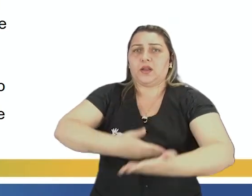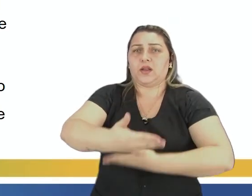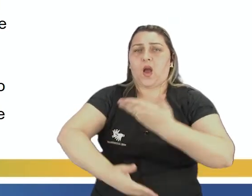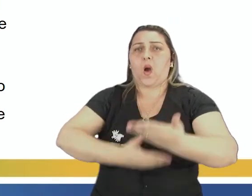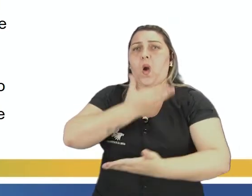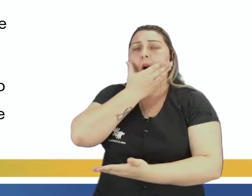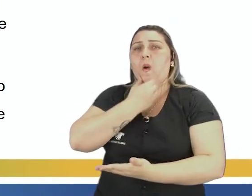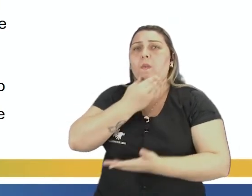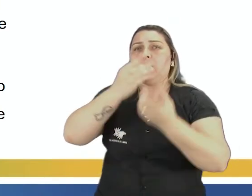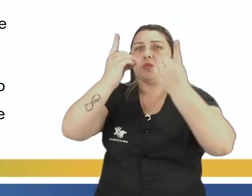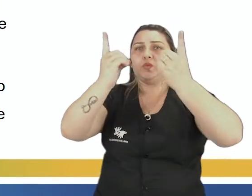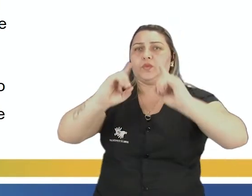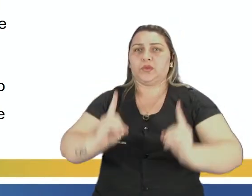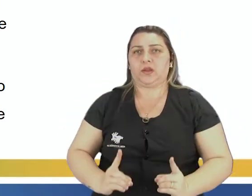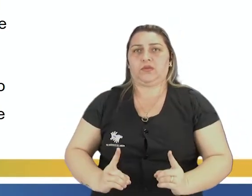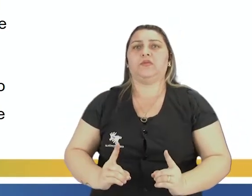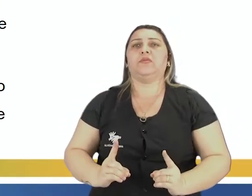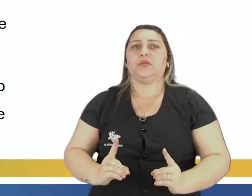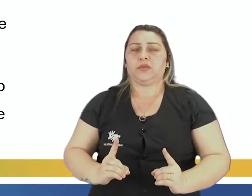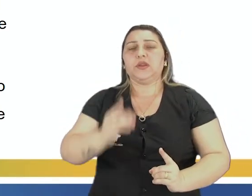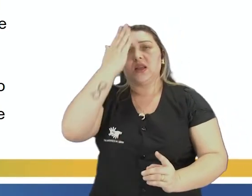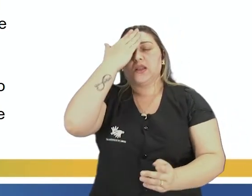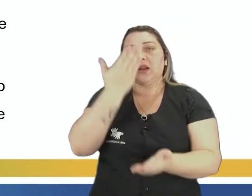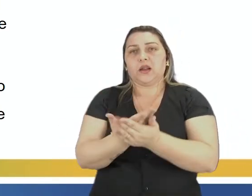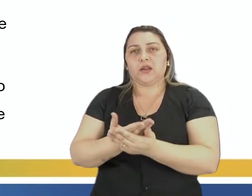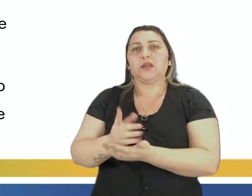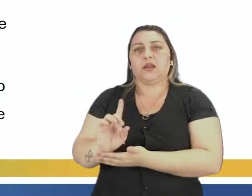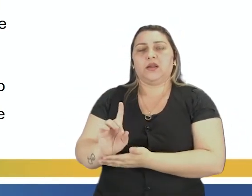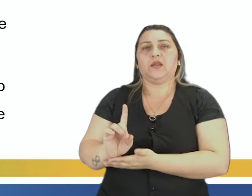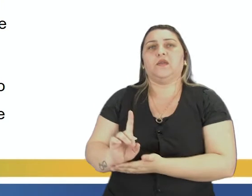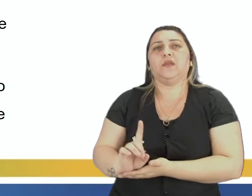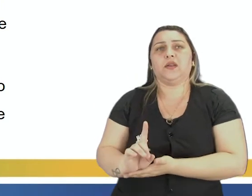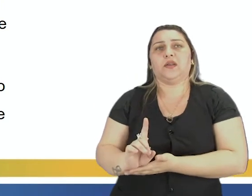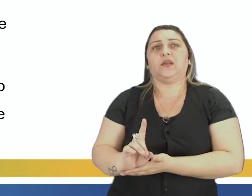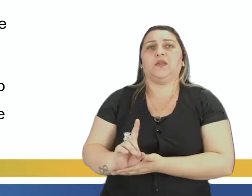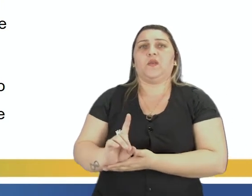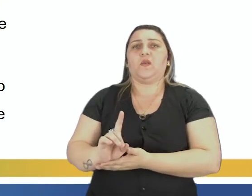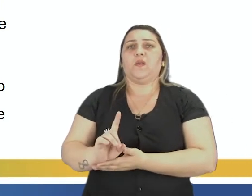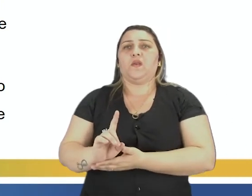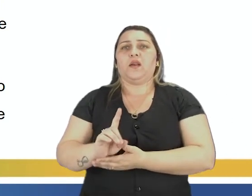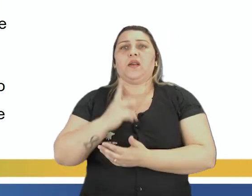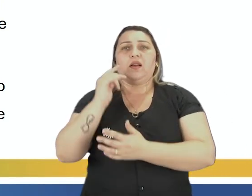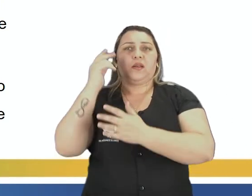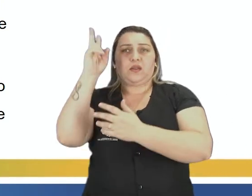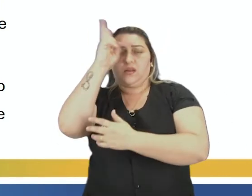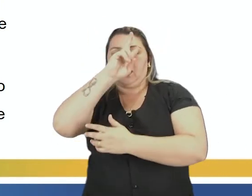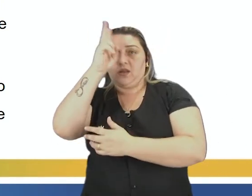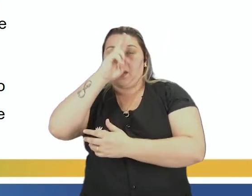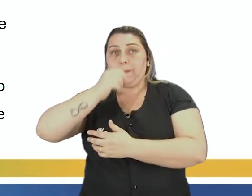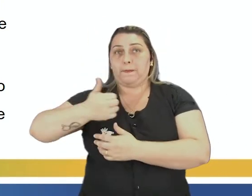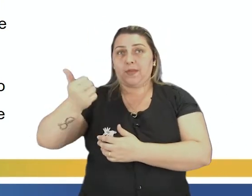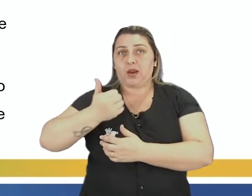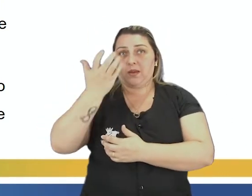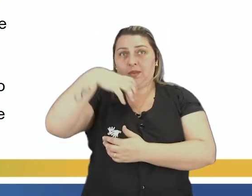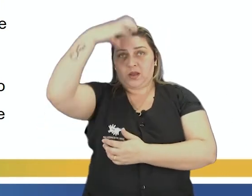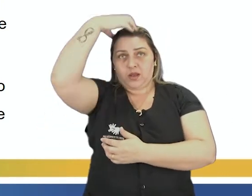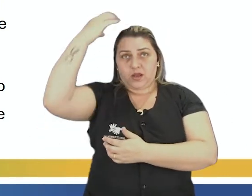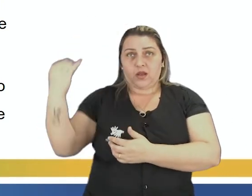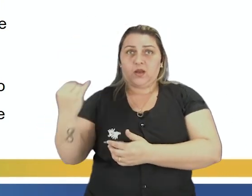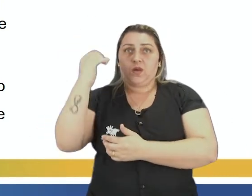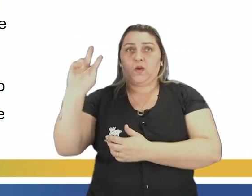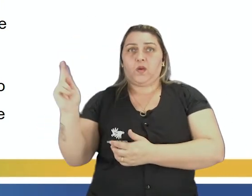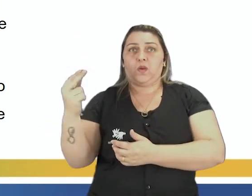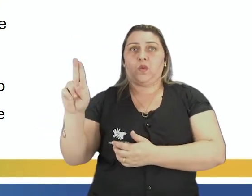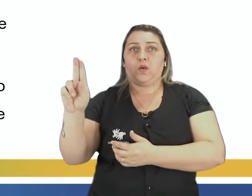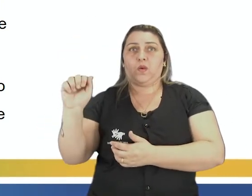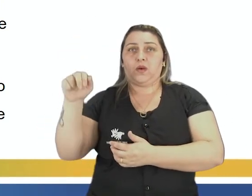homem e os deuses, né, que eles acreditavam. Então, conta a lenda que o primeiro imperador, Huang Ti, recebeu um